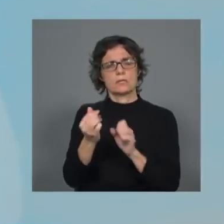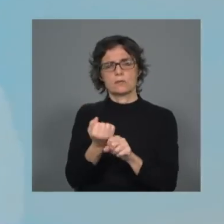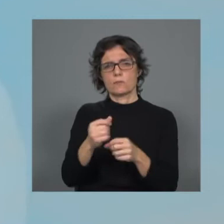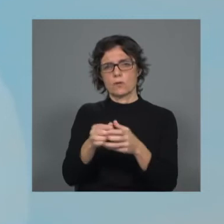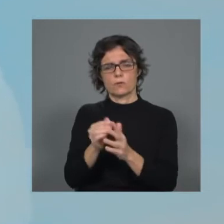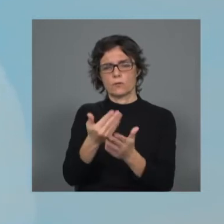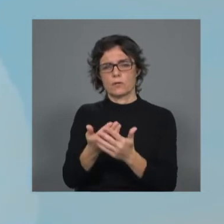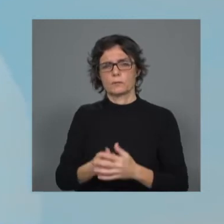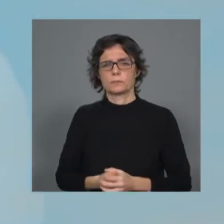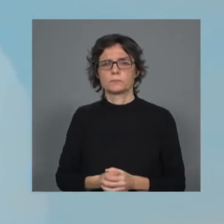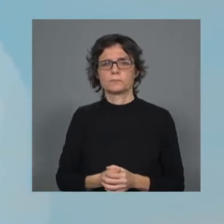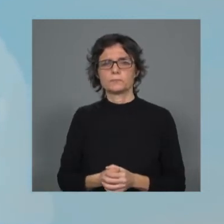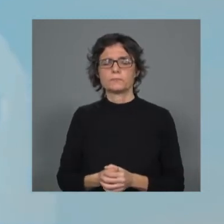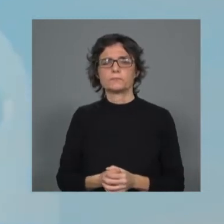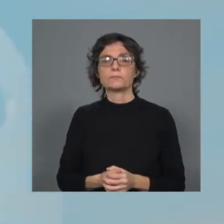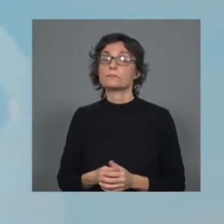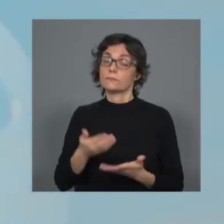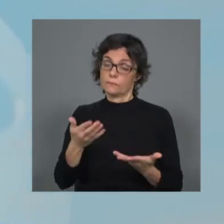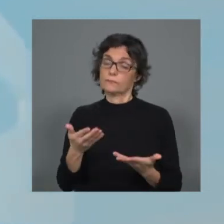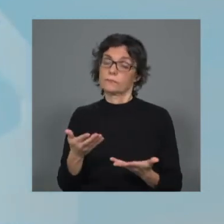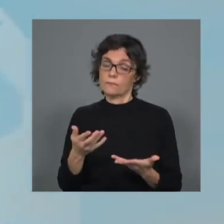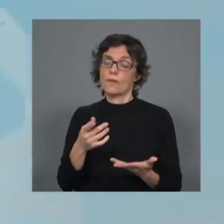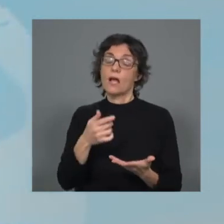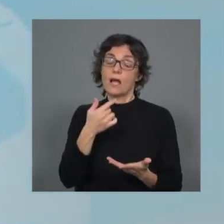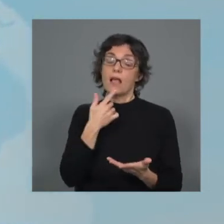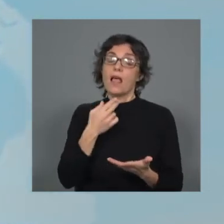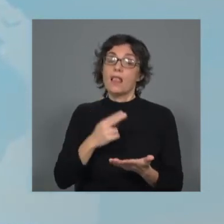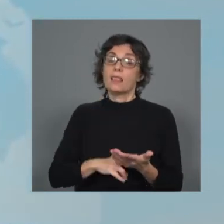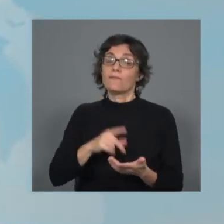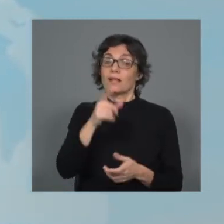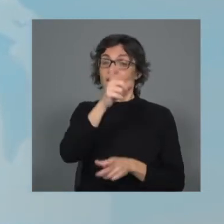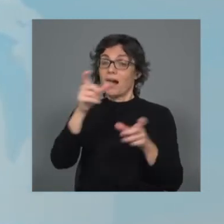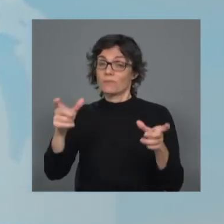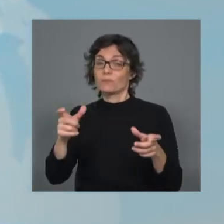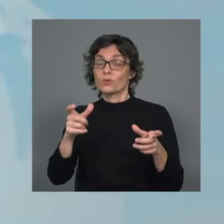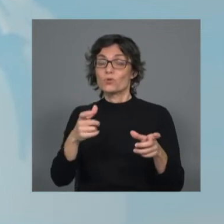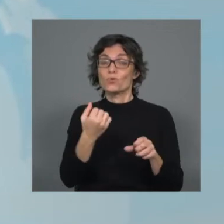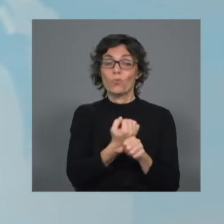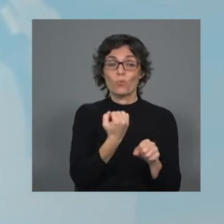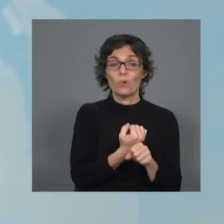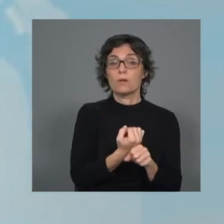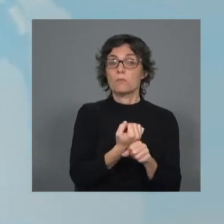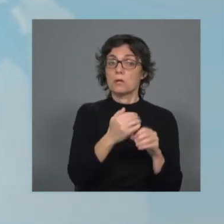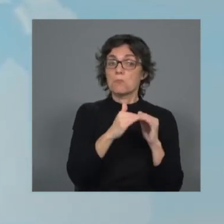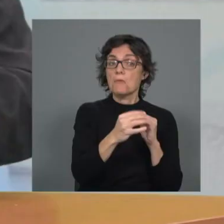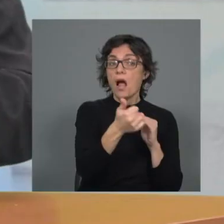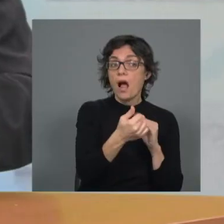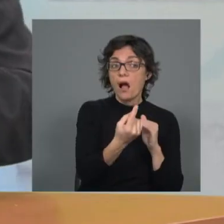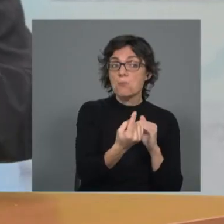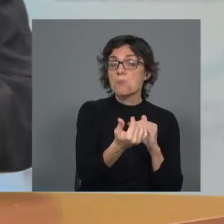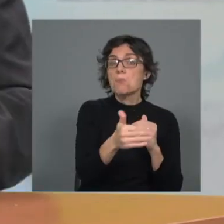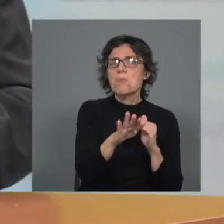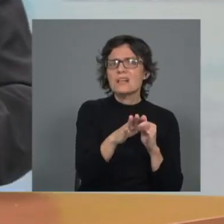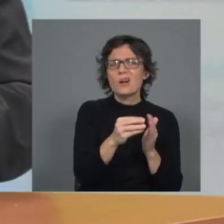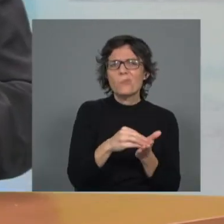uma realidade esta situação de muita gente ter emprego estável, mas continuar pobre, não é? Sim, o trabalho deve